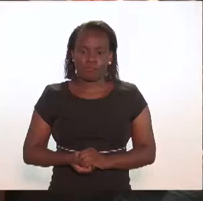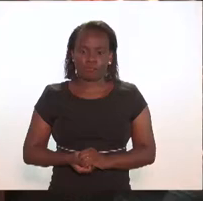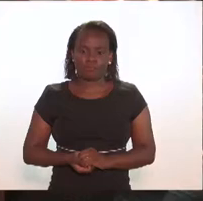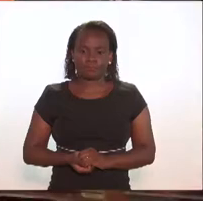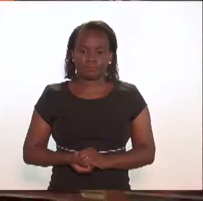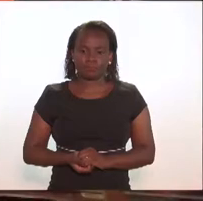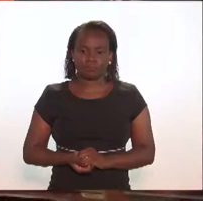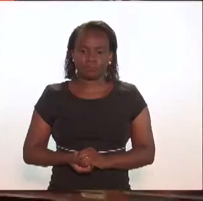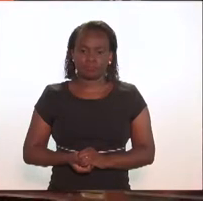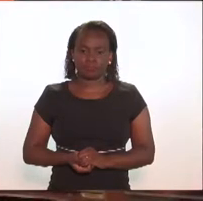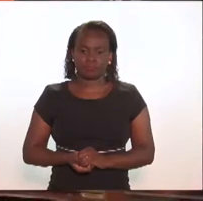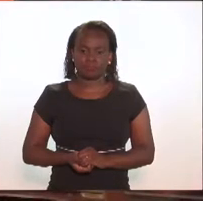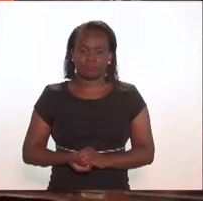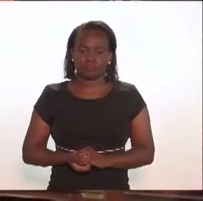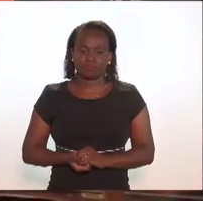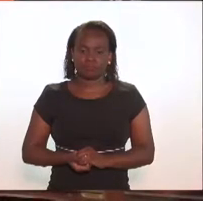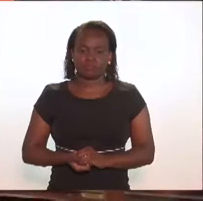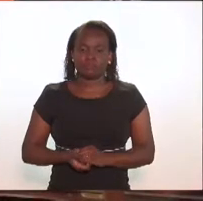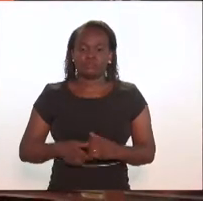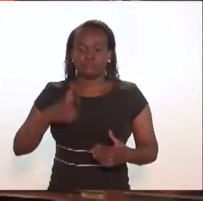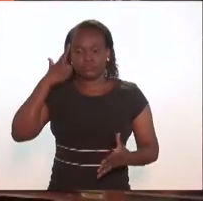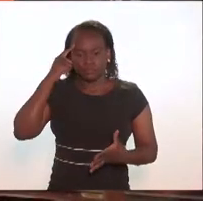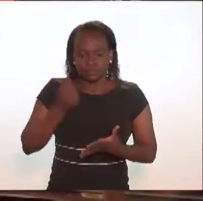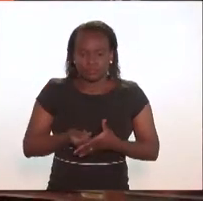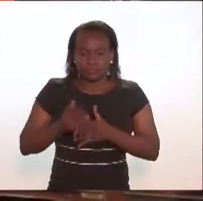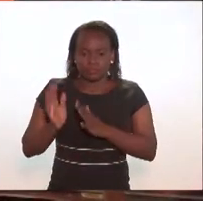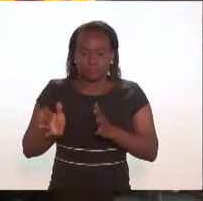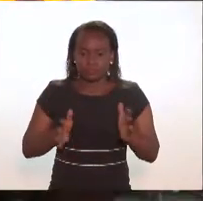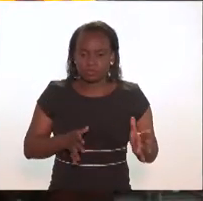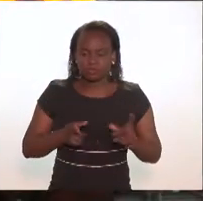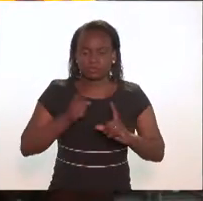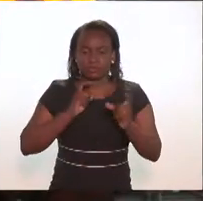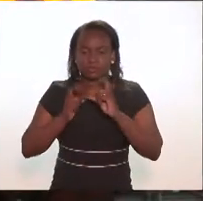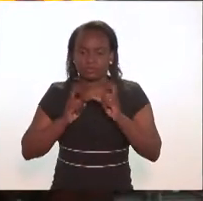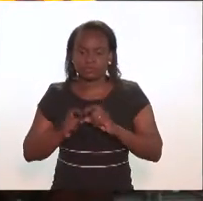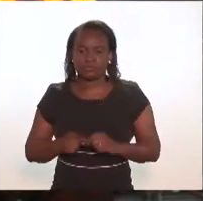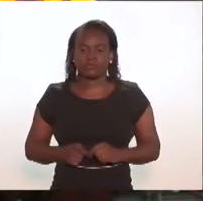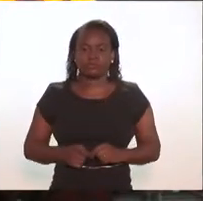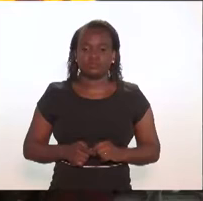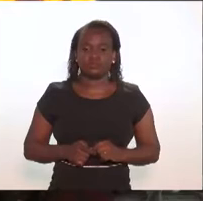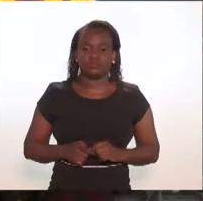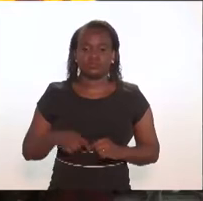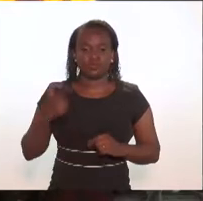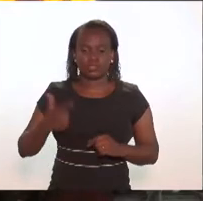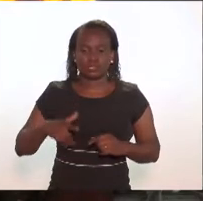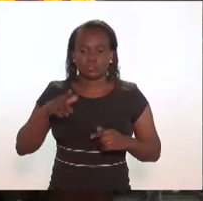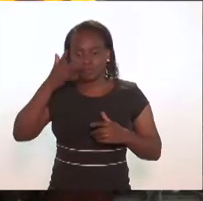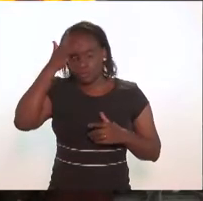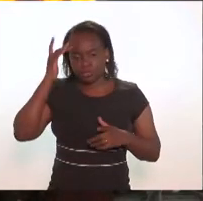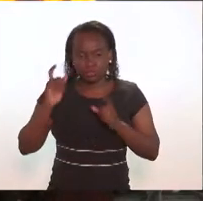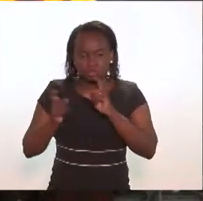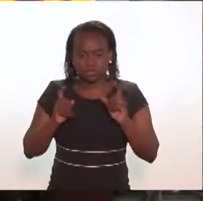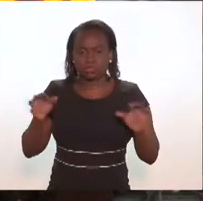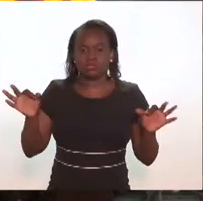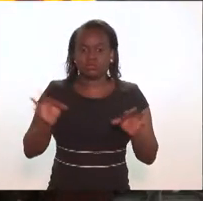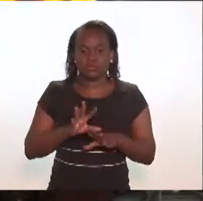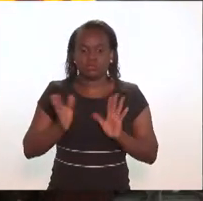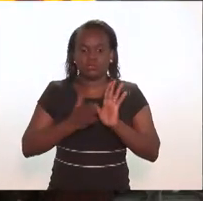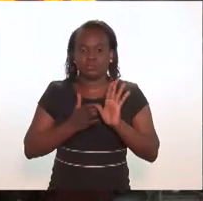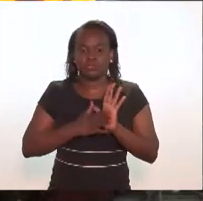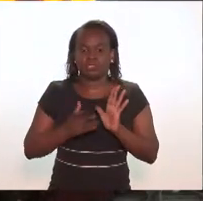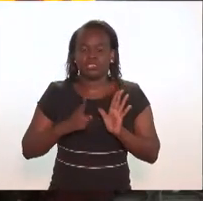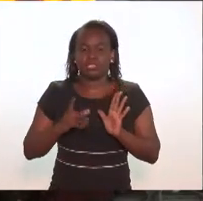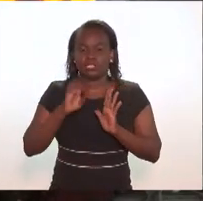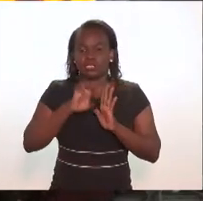Com os pareceres emitidos em discussão. Não havendo quem queira discutir, encerra a discussão. A presente proposta